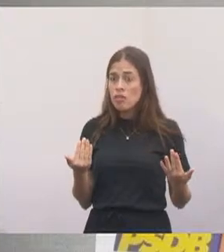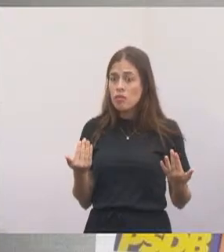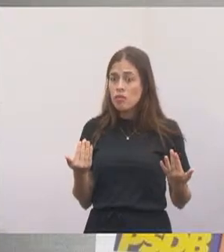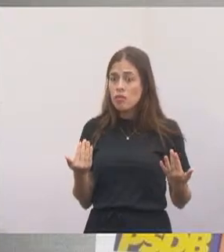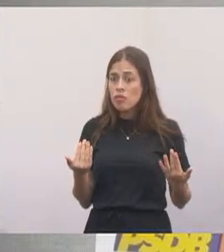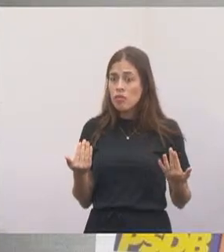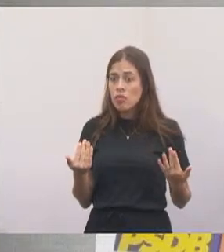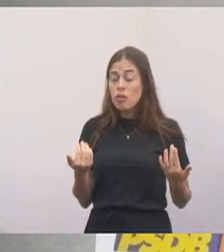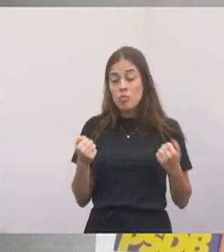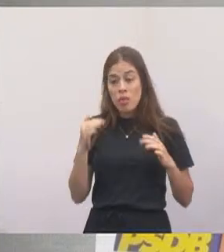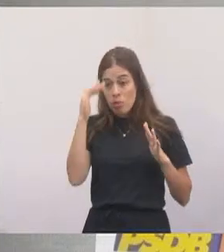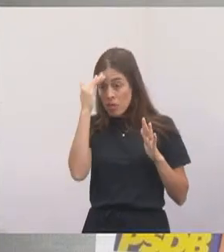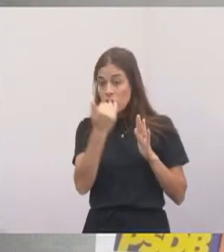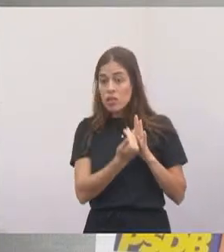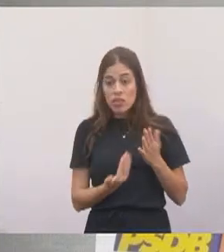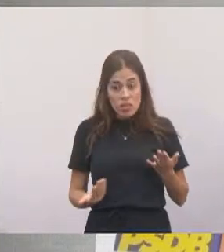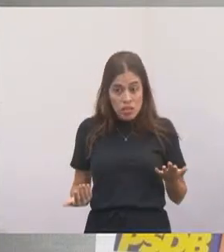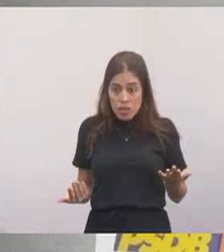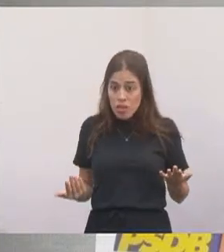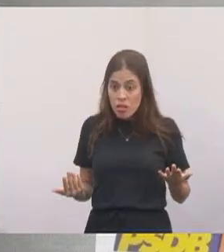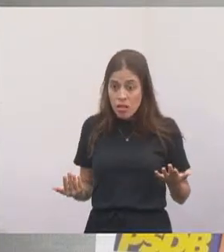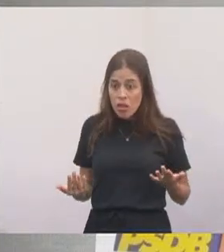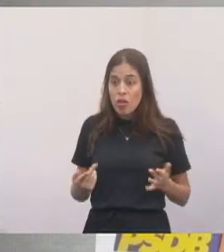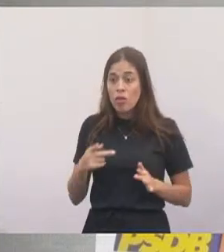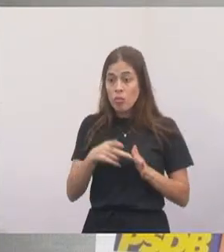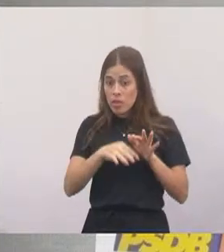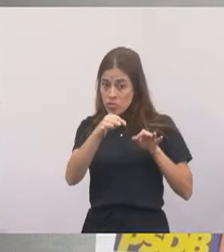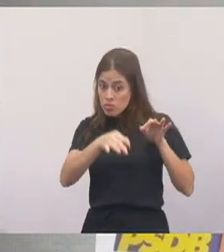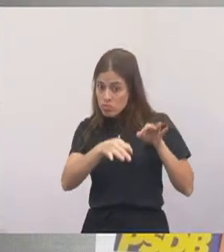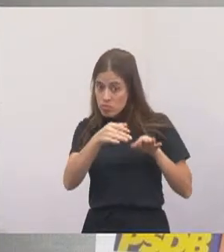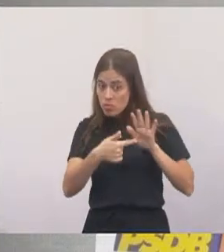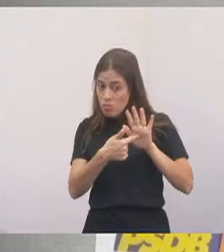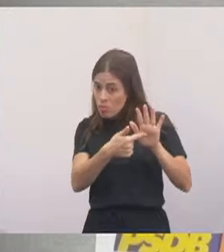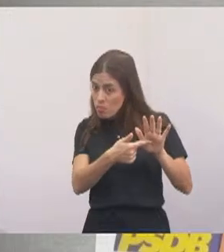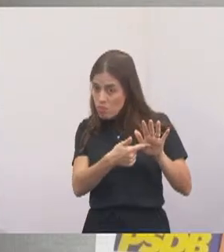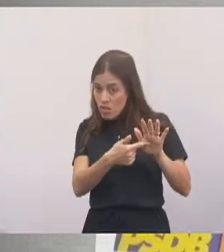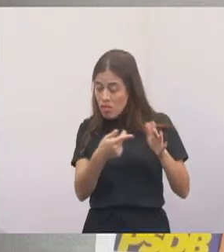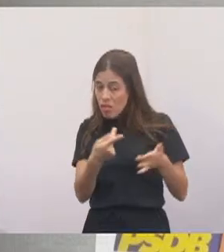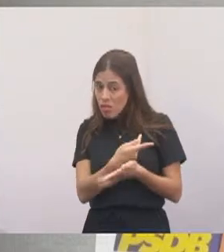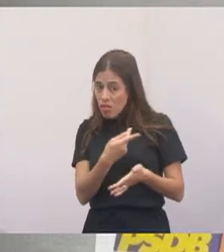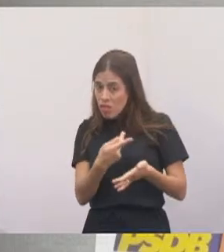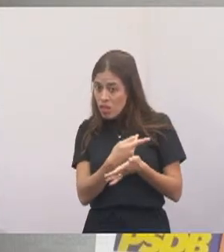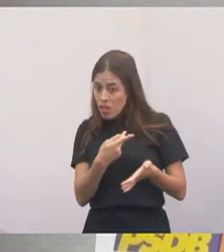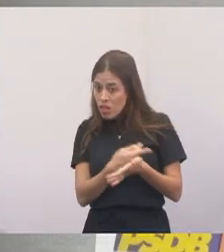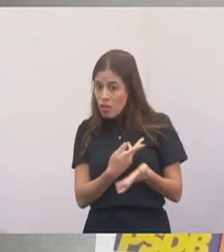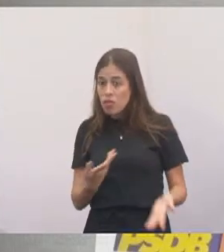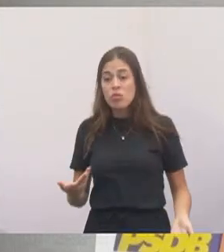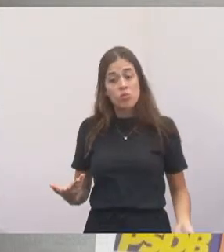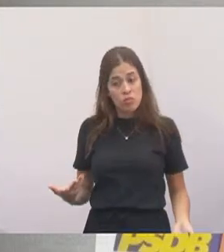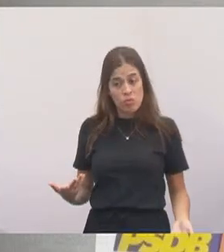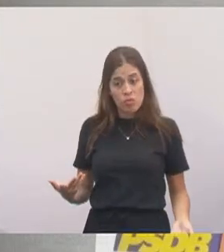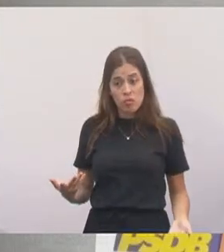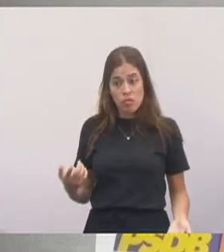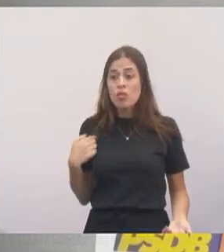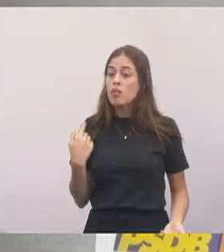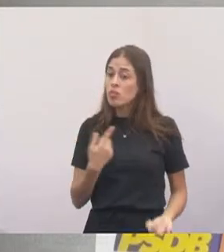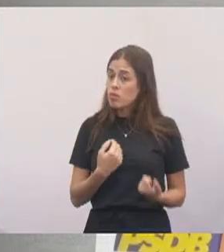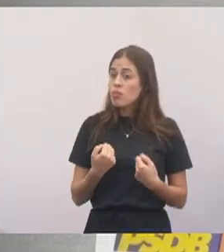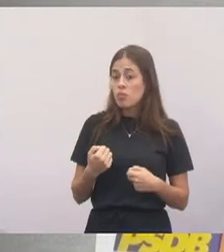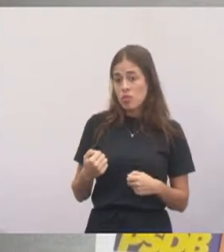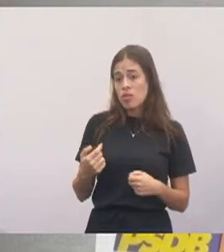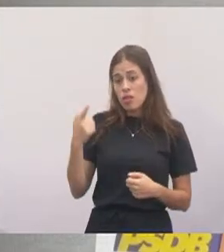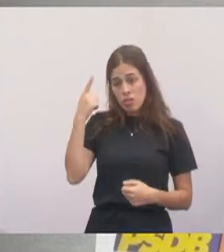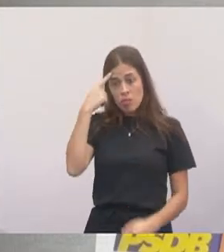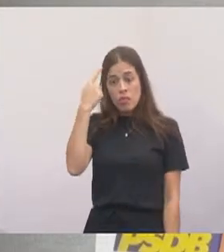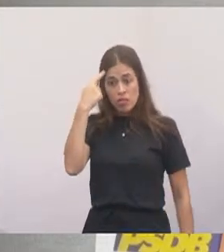Não temos, o parecer jurídico está equivocado nos seus pareceres. Eu acho que a gente precisa reconsiderar,